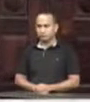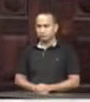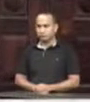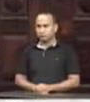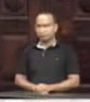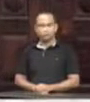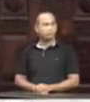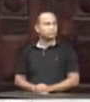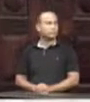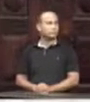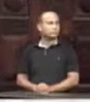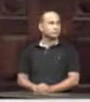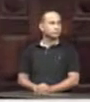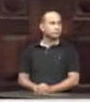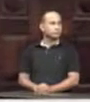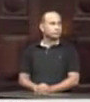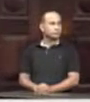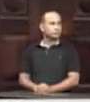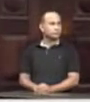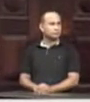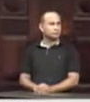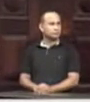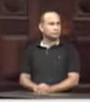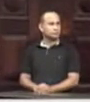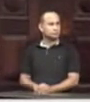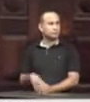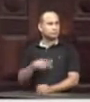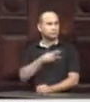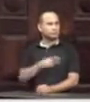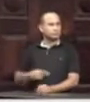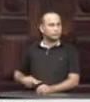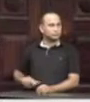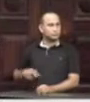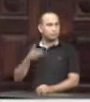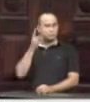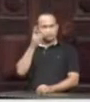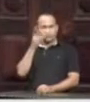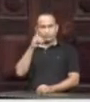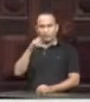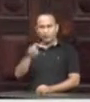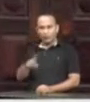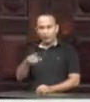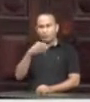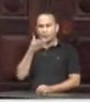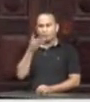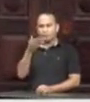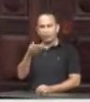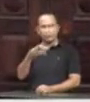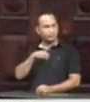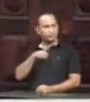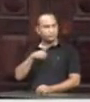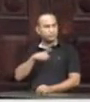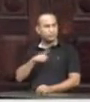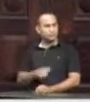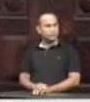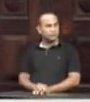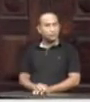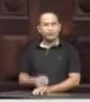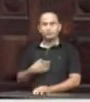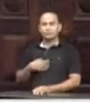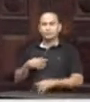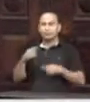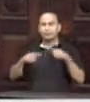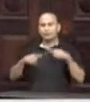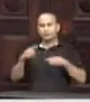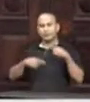senhor presidente, demais deputados. É a oportunidade que a gente tem de debater,